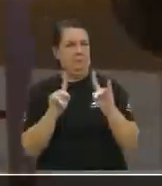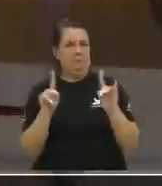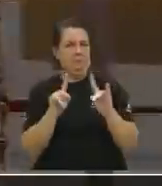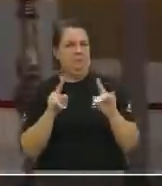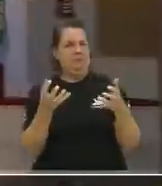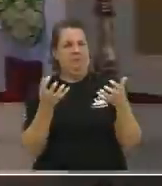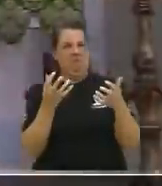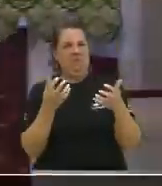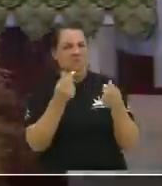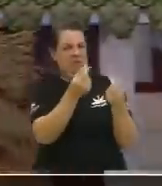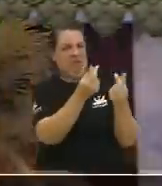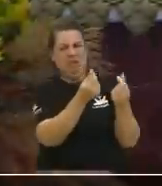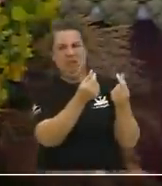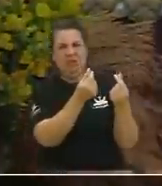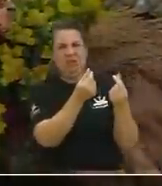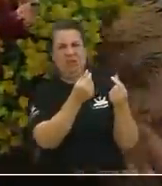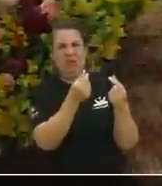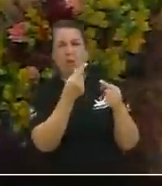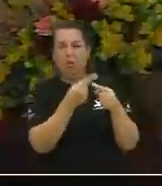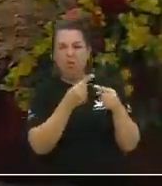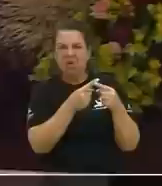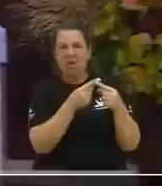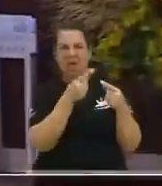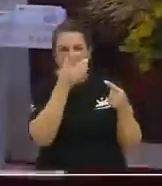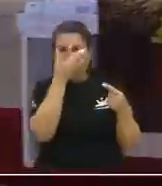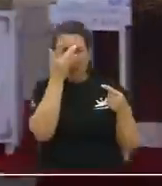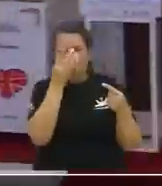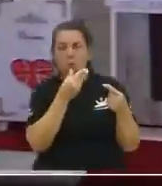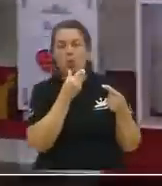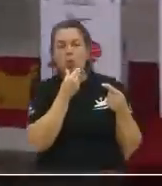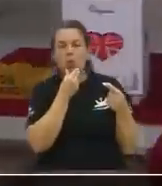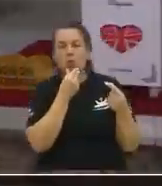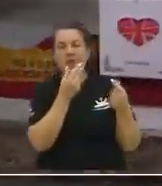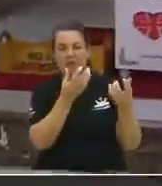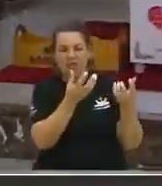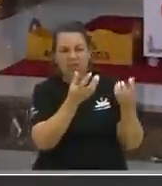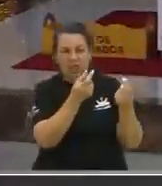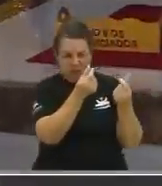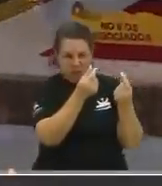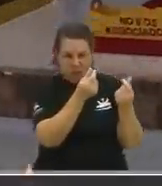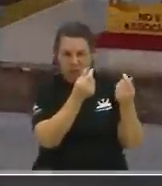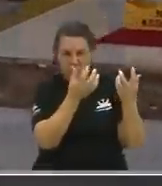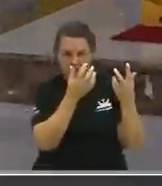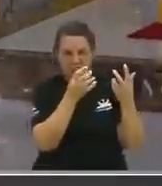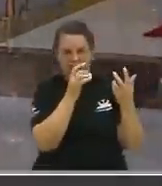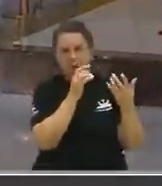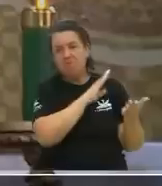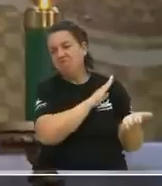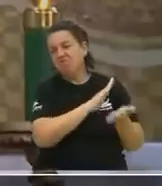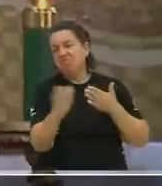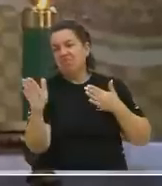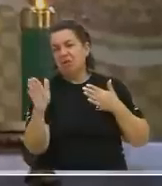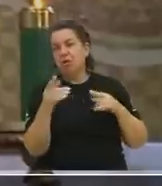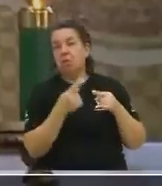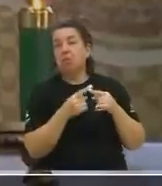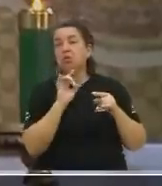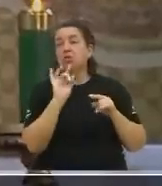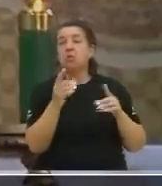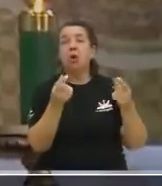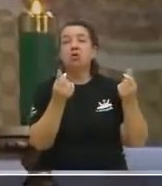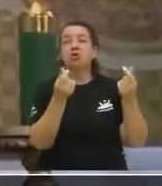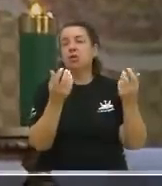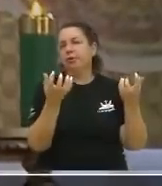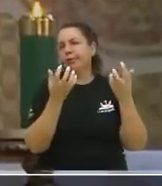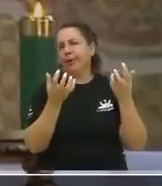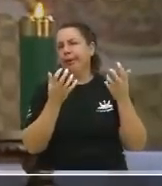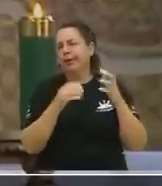mercenário, porque os mercenários diante do perigo fogem, porque eles só estão interessados no